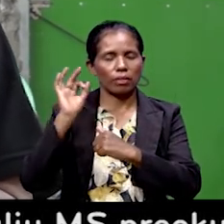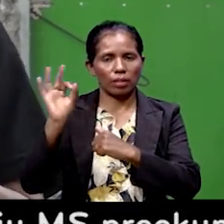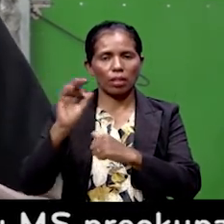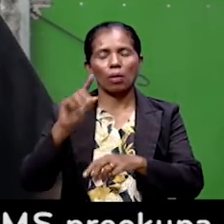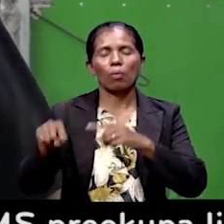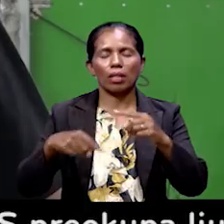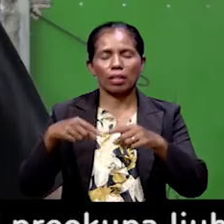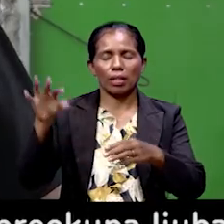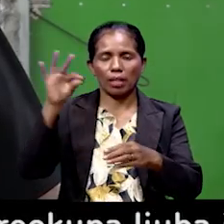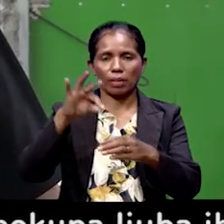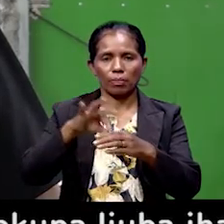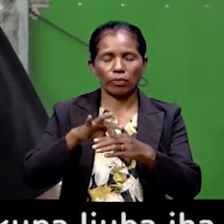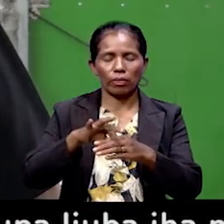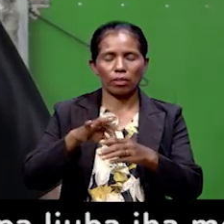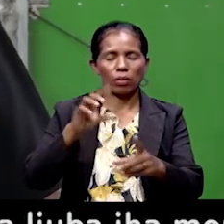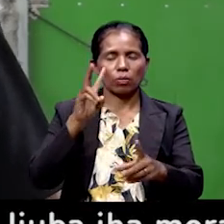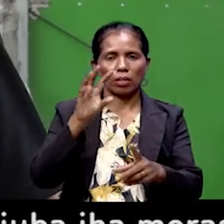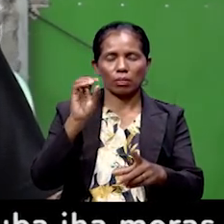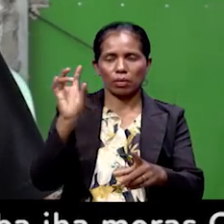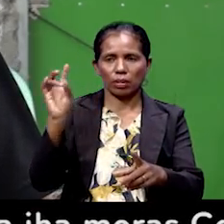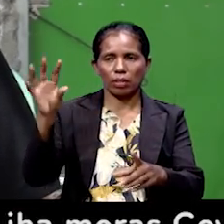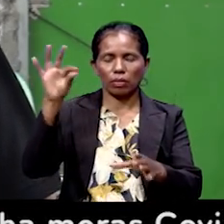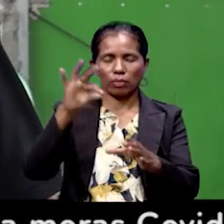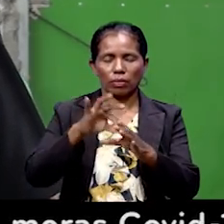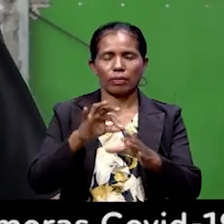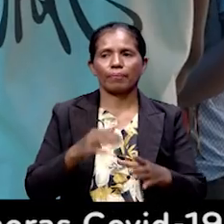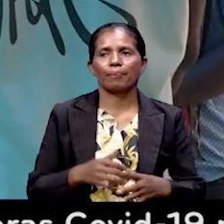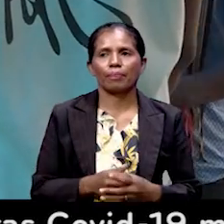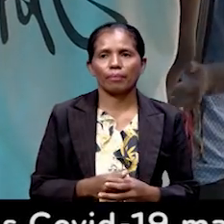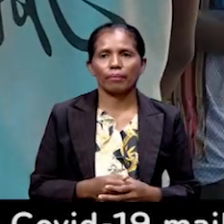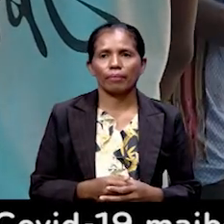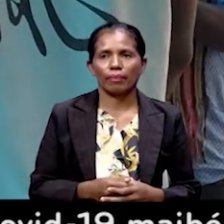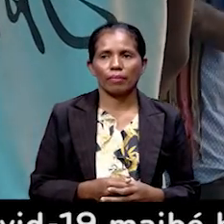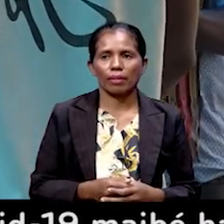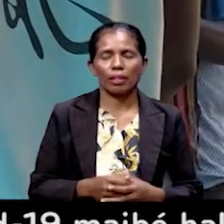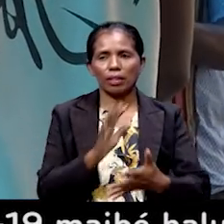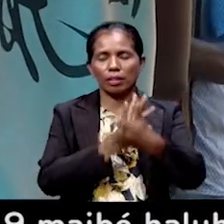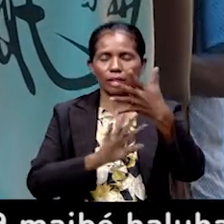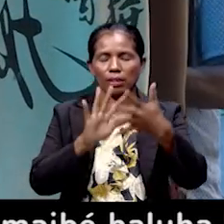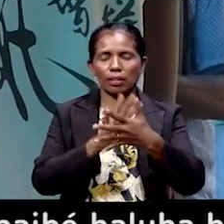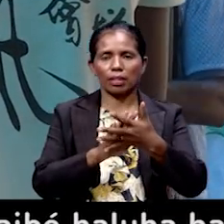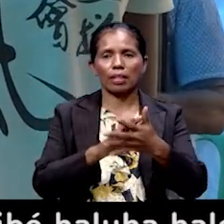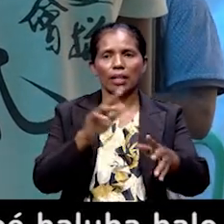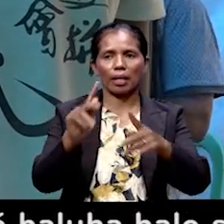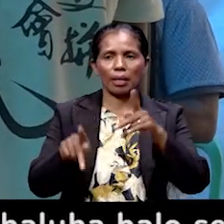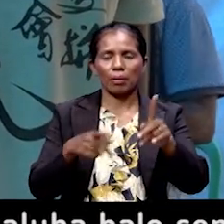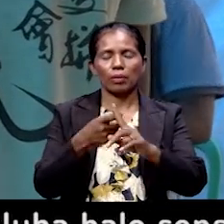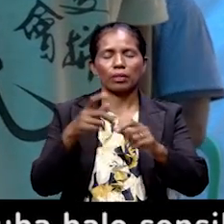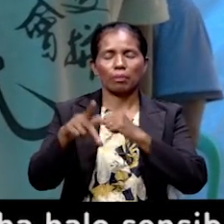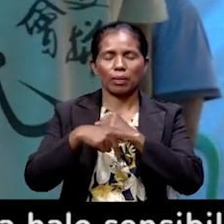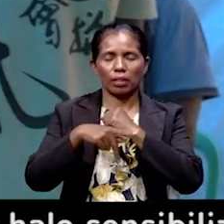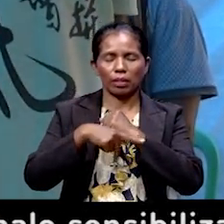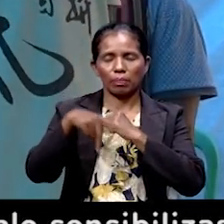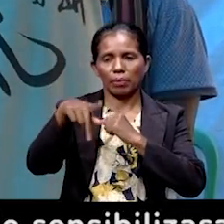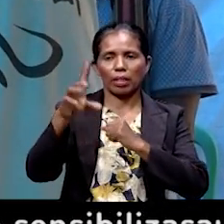tomak e 2007 fo o comne ba Fretilling. E a cerimônia ne militante sira husi partido